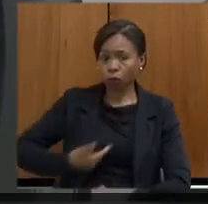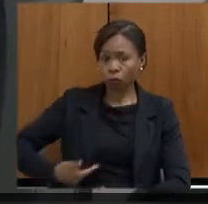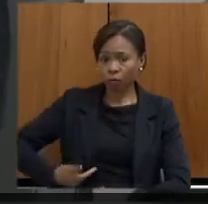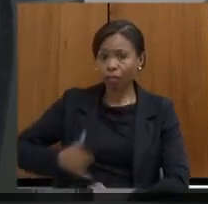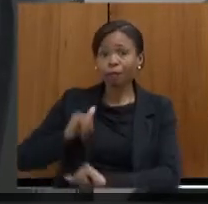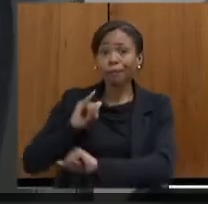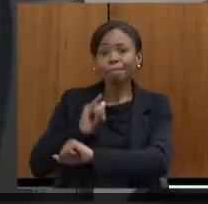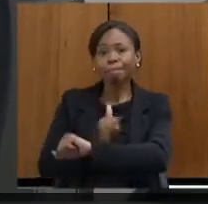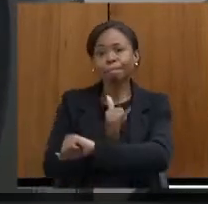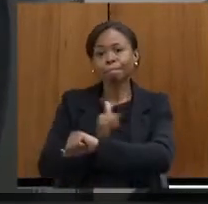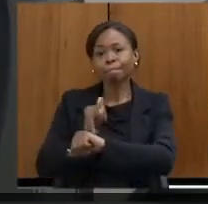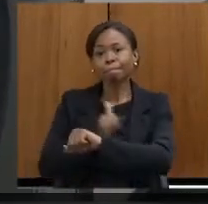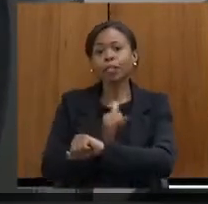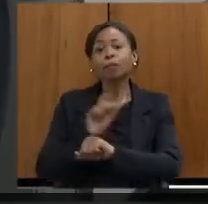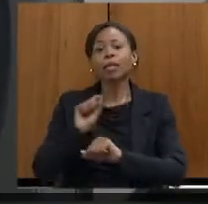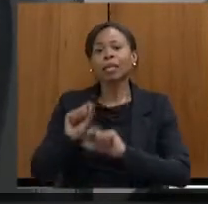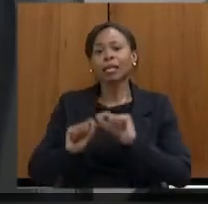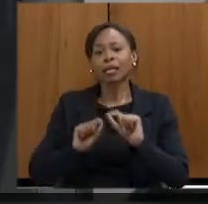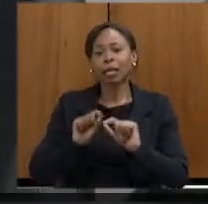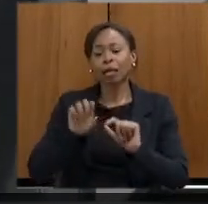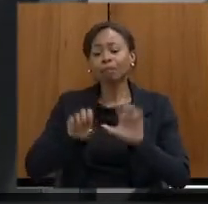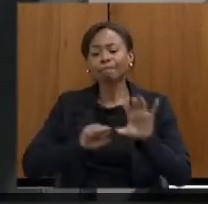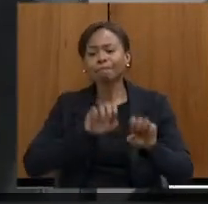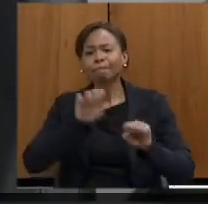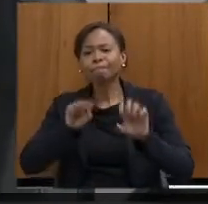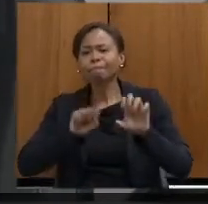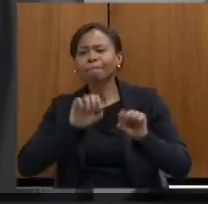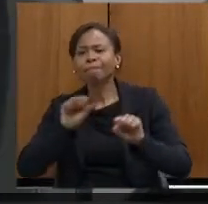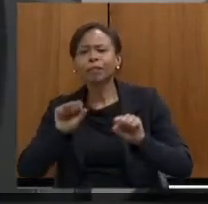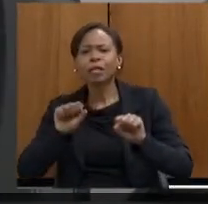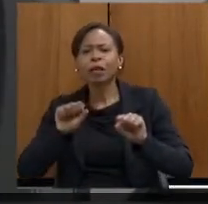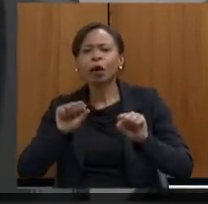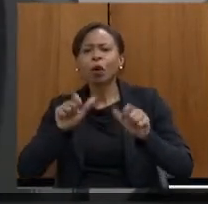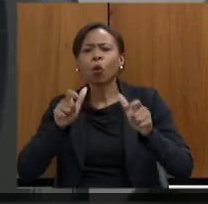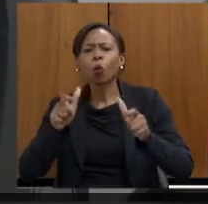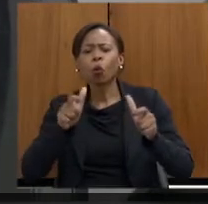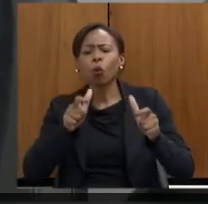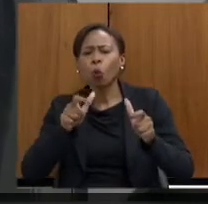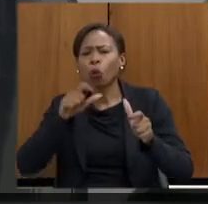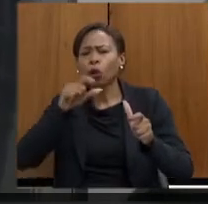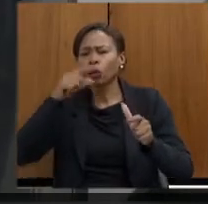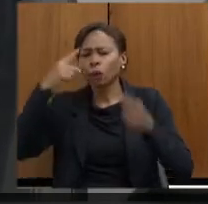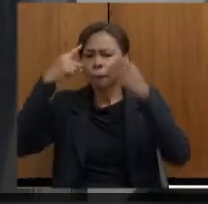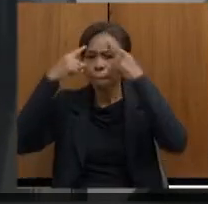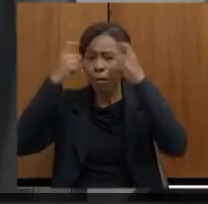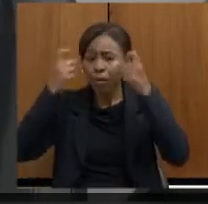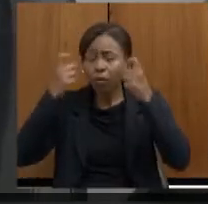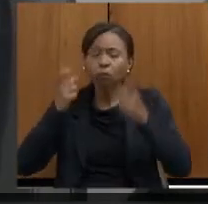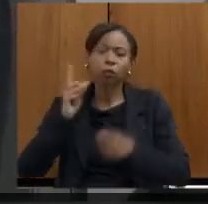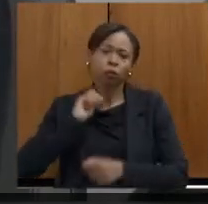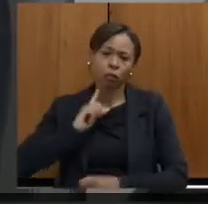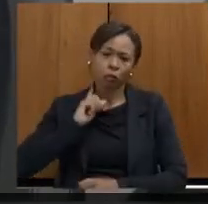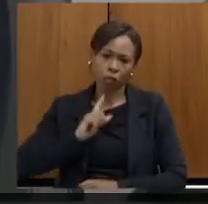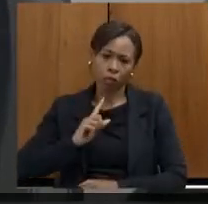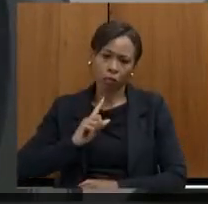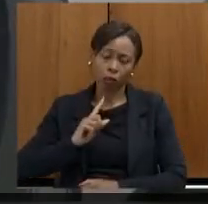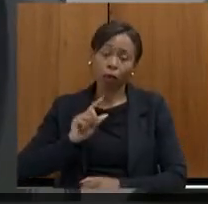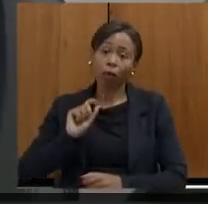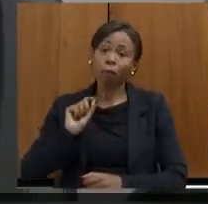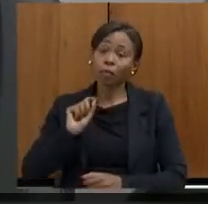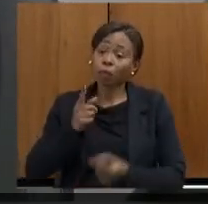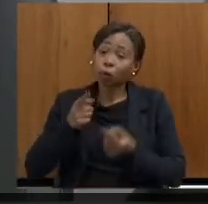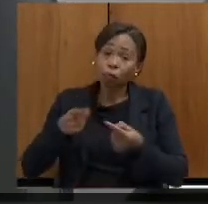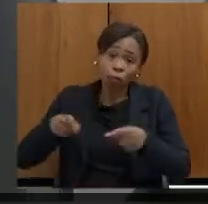que catalogue esse crime em toda a nossa rede estadual, para que, com parceria com a Polícia Rodoviária Federal, por